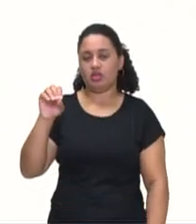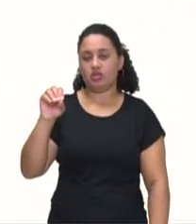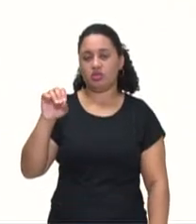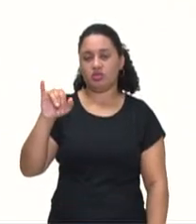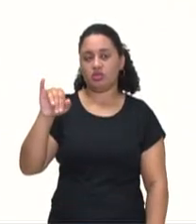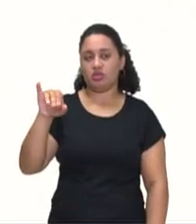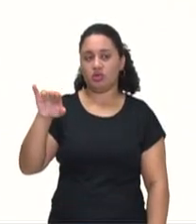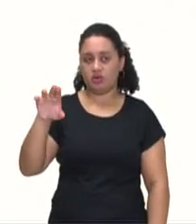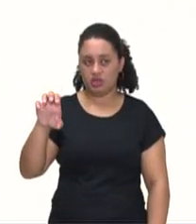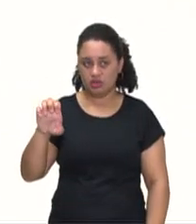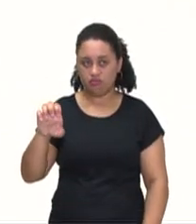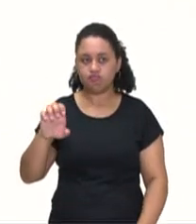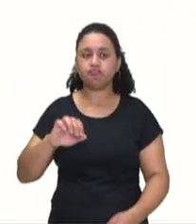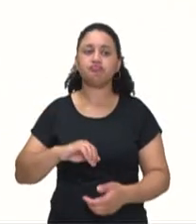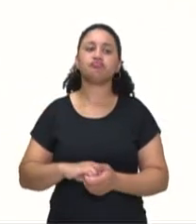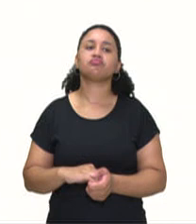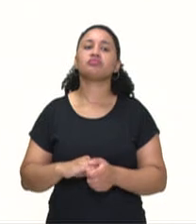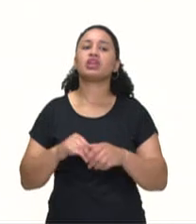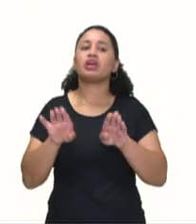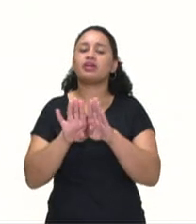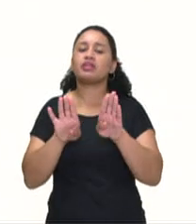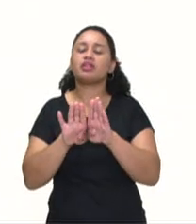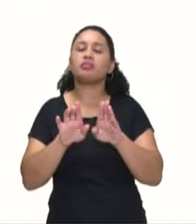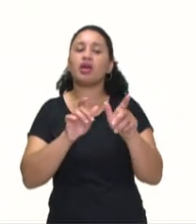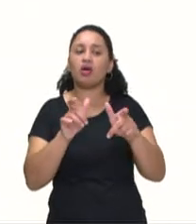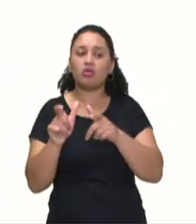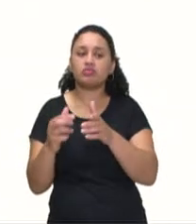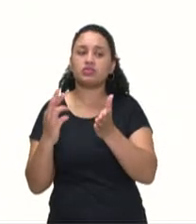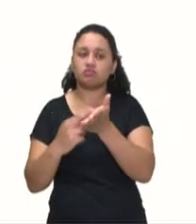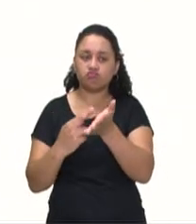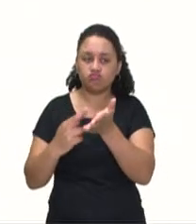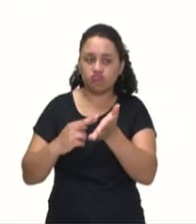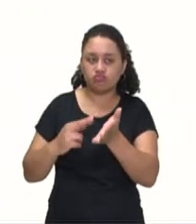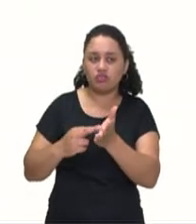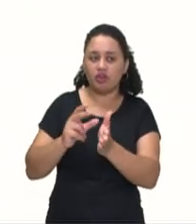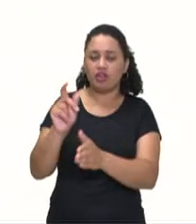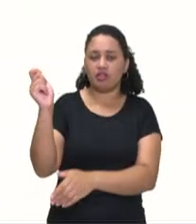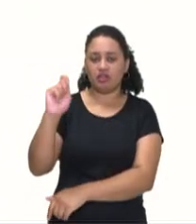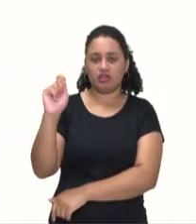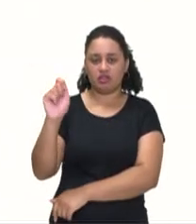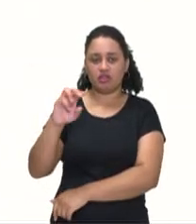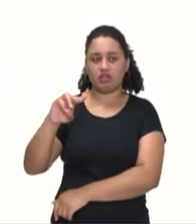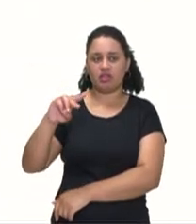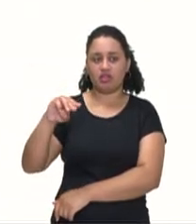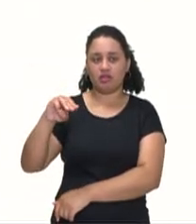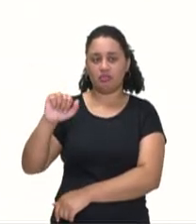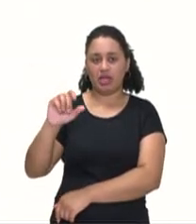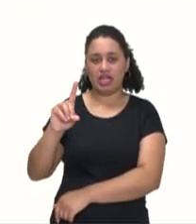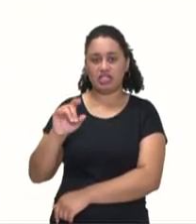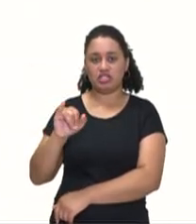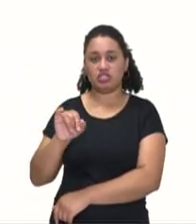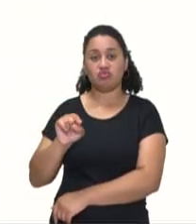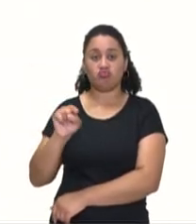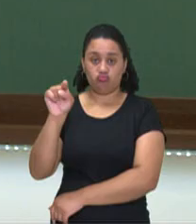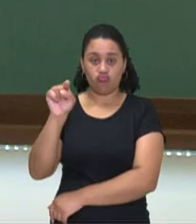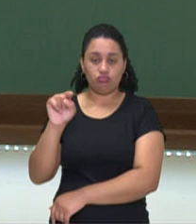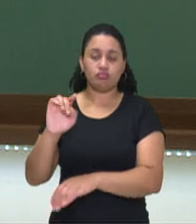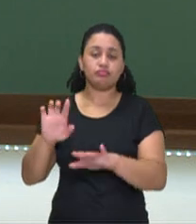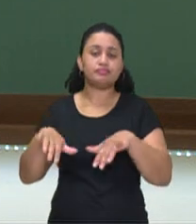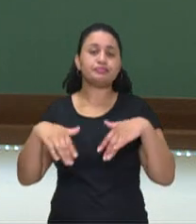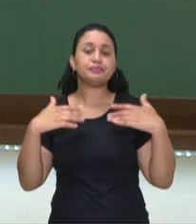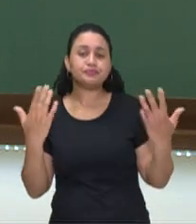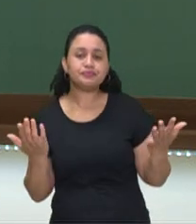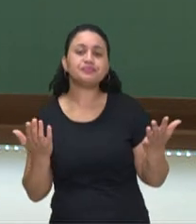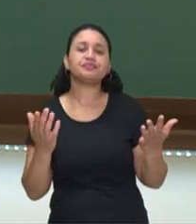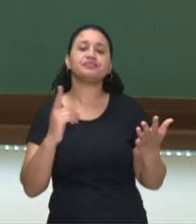essa pronúncia, e nas páginas da revista de arte argentina Madi. Então, nós temos aí,